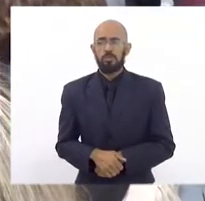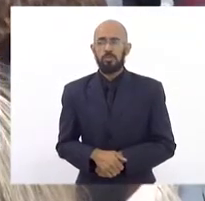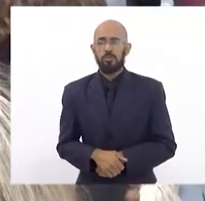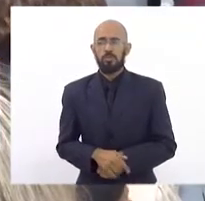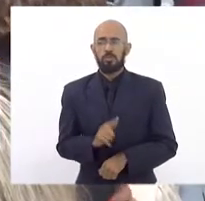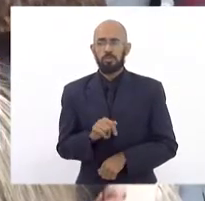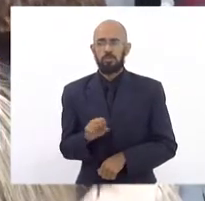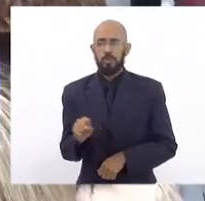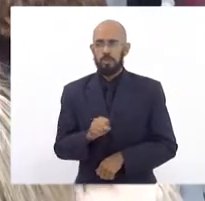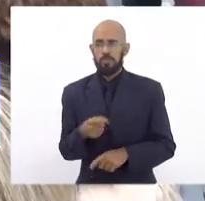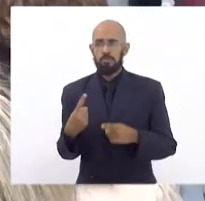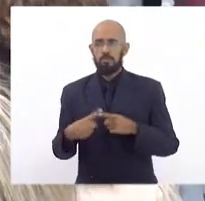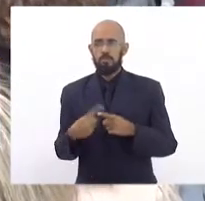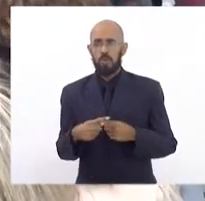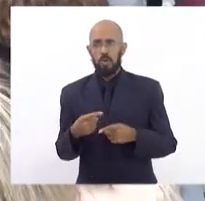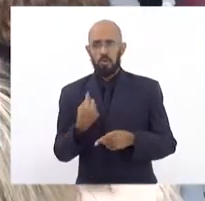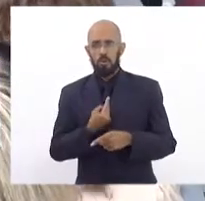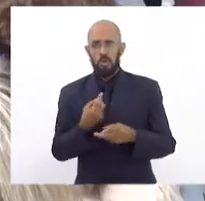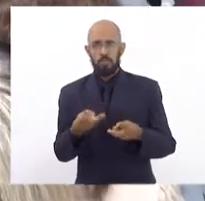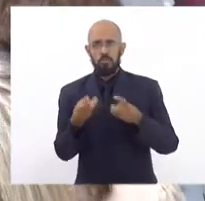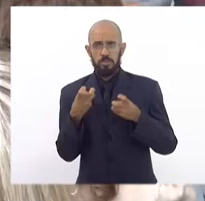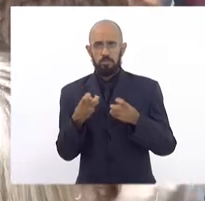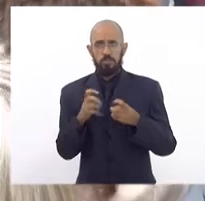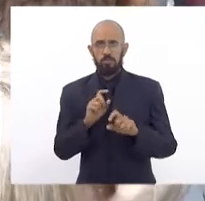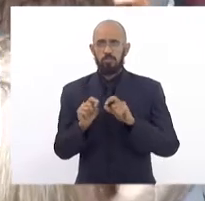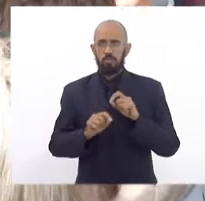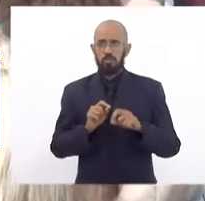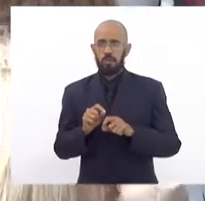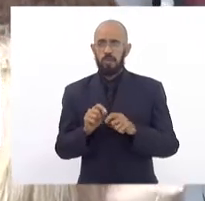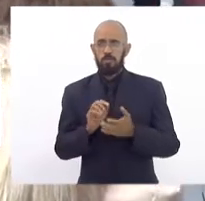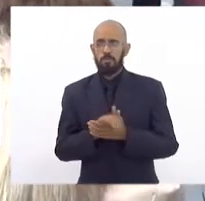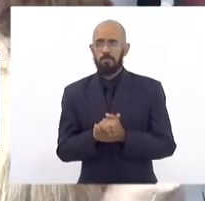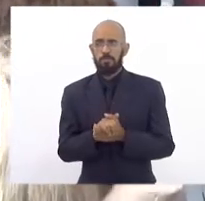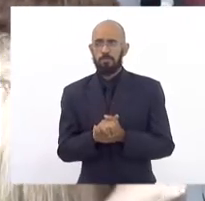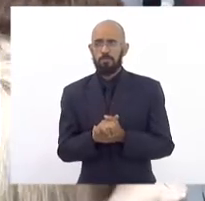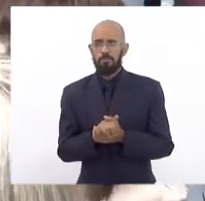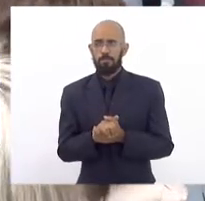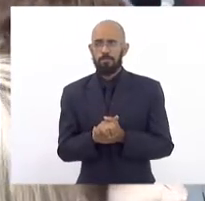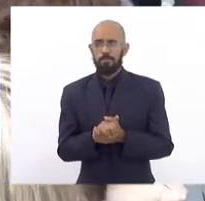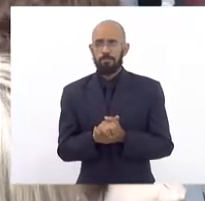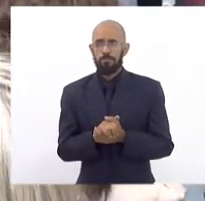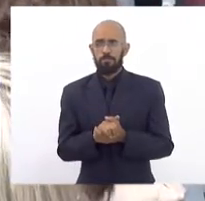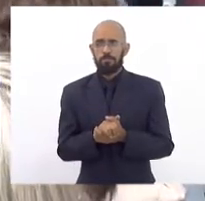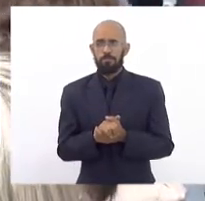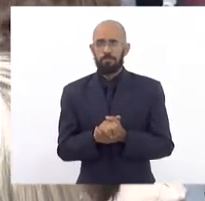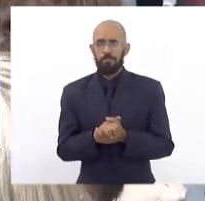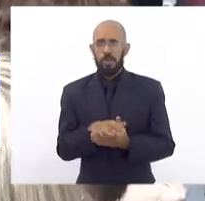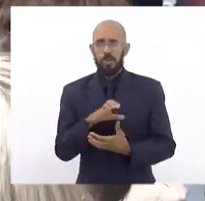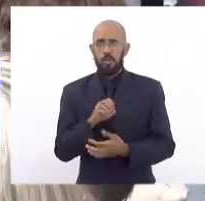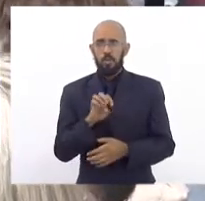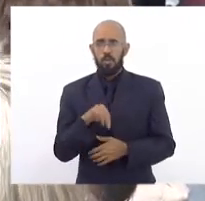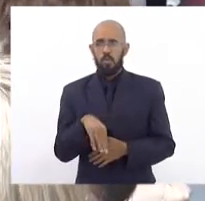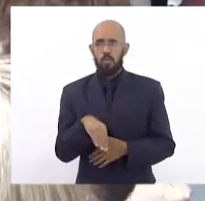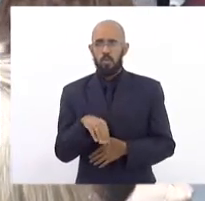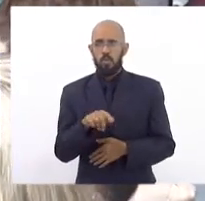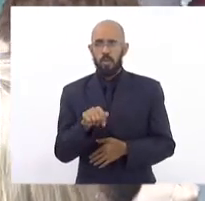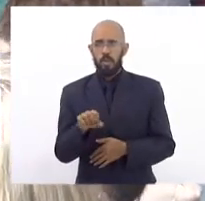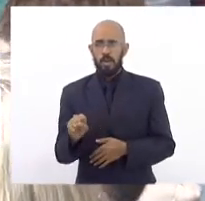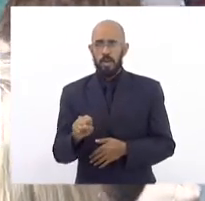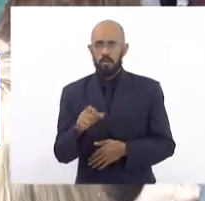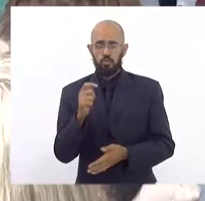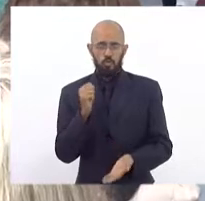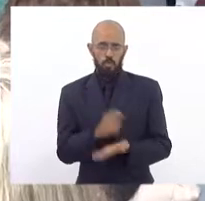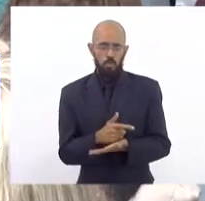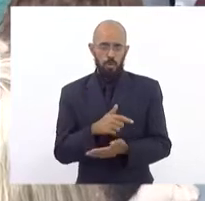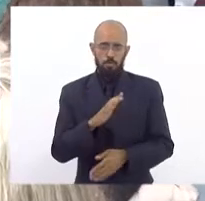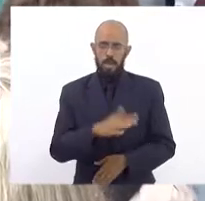do gás, porque o que a gente vê, o que a gente sabe, é que a Comgás compra a molécula do gás mais